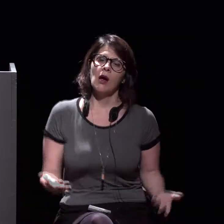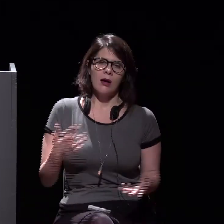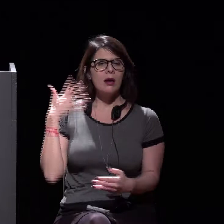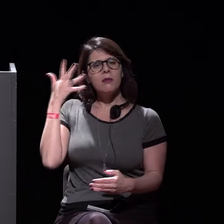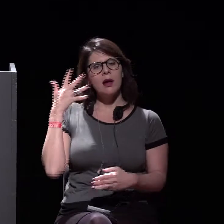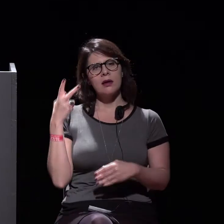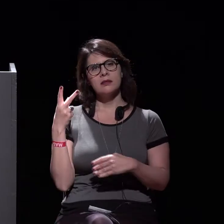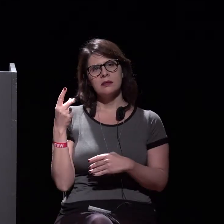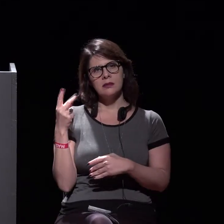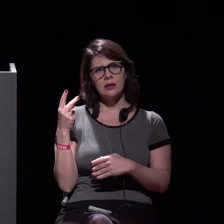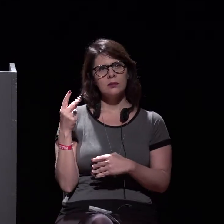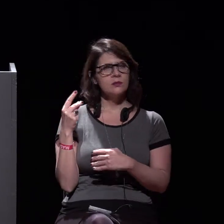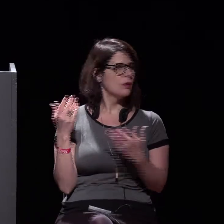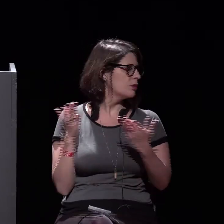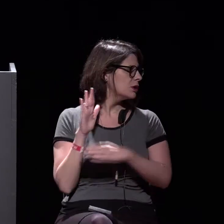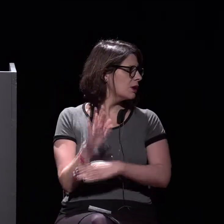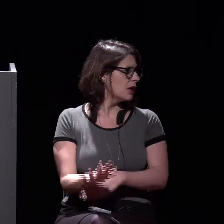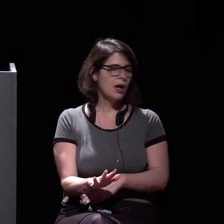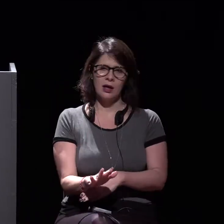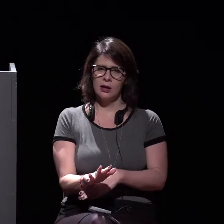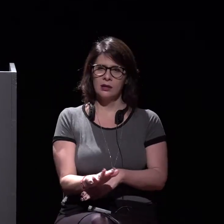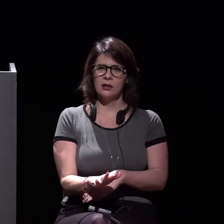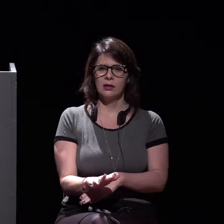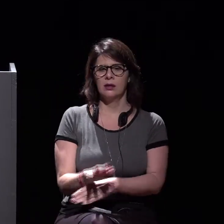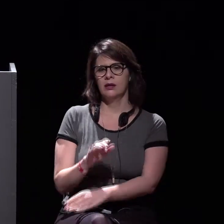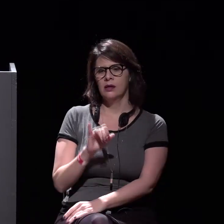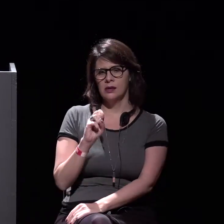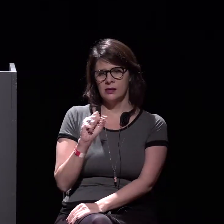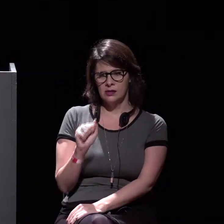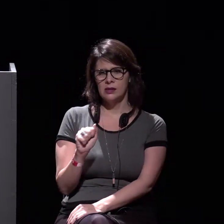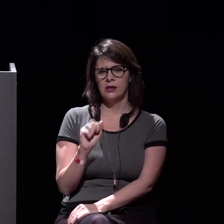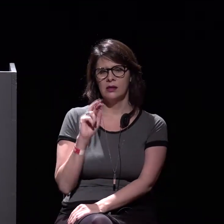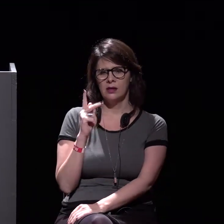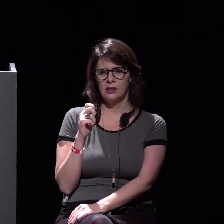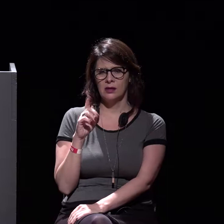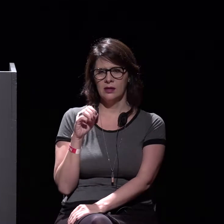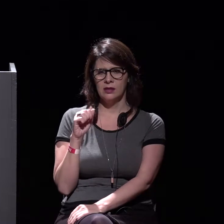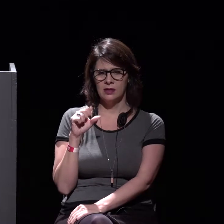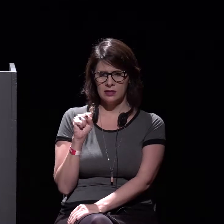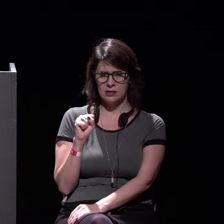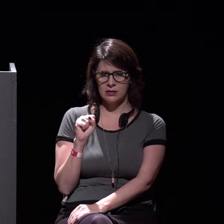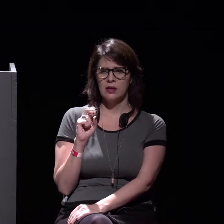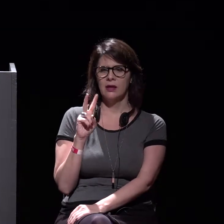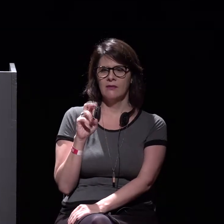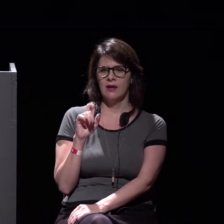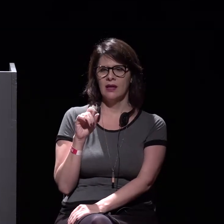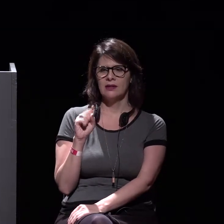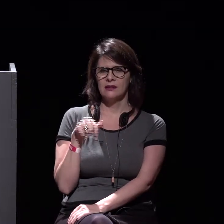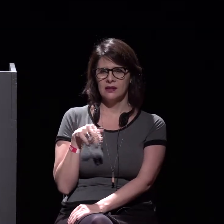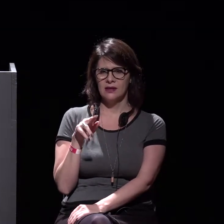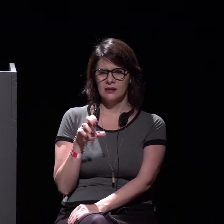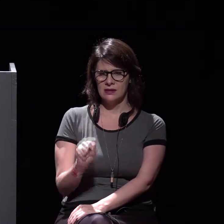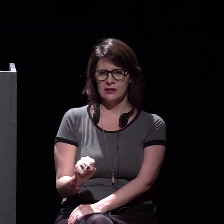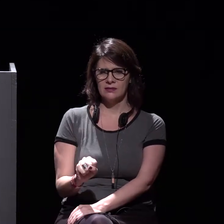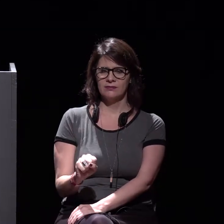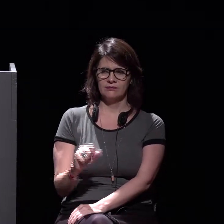segunda palestrante da tarde, a Isa Hernandes Velázquez. Ela é professora na Central